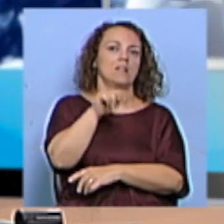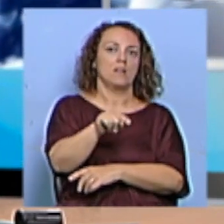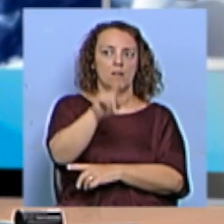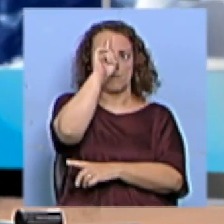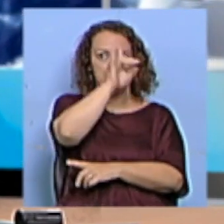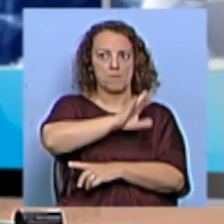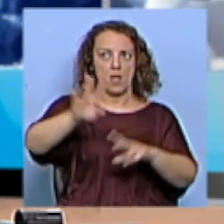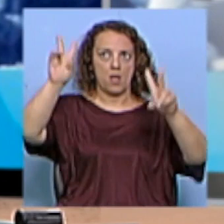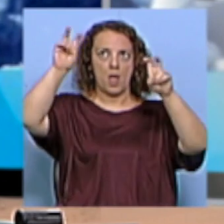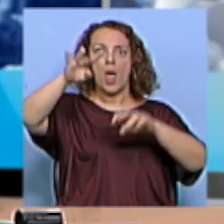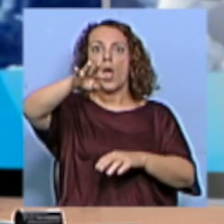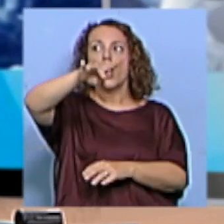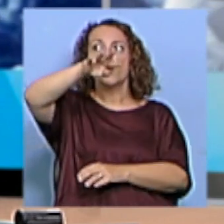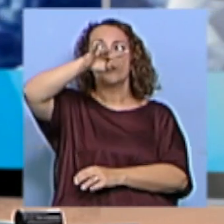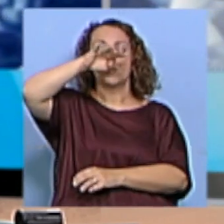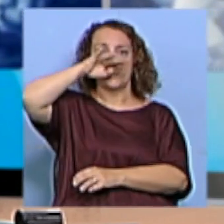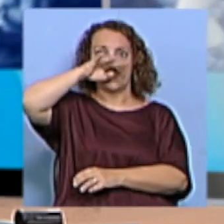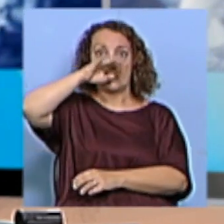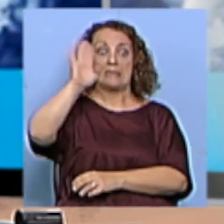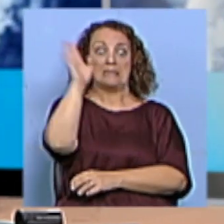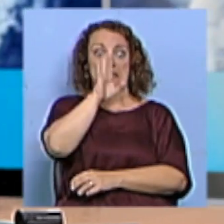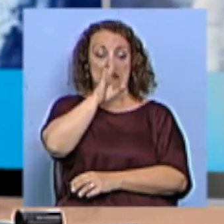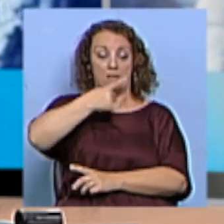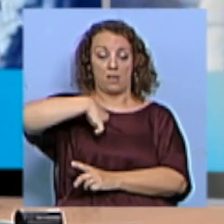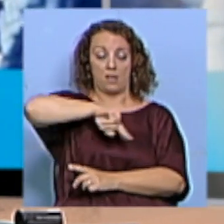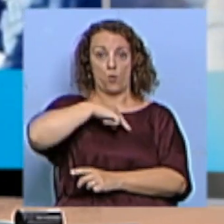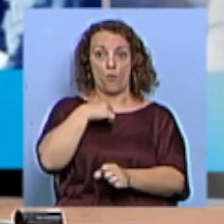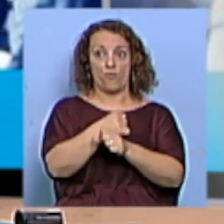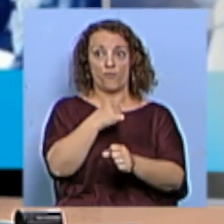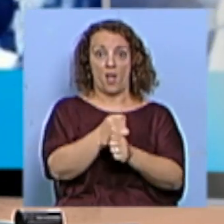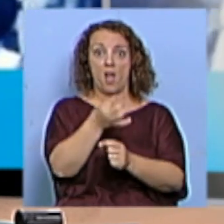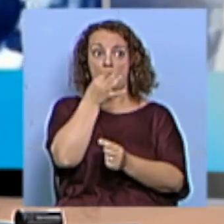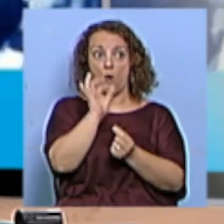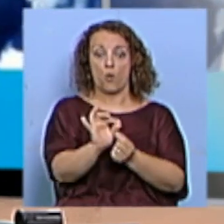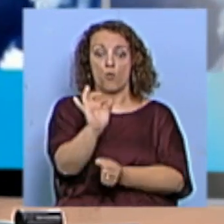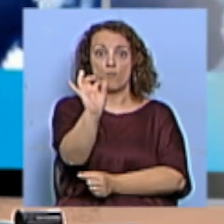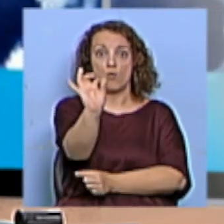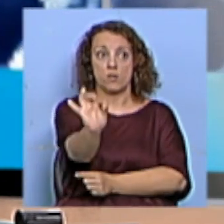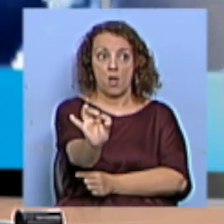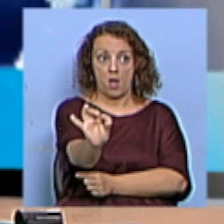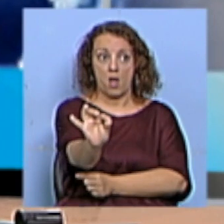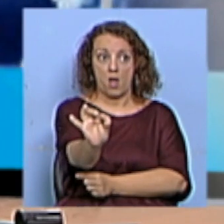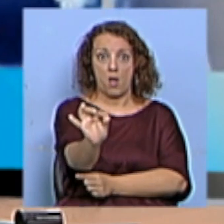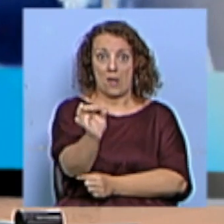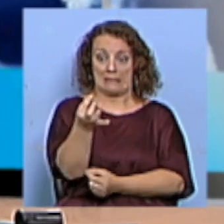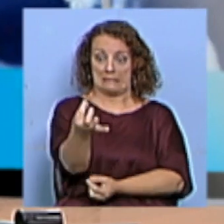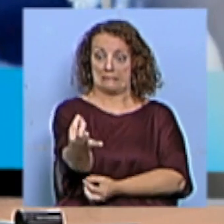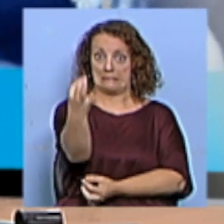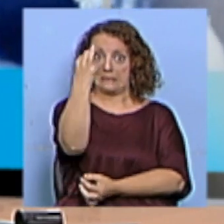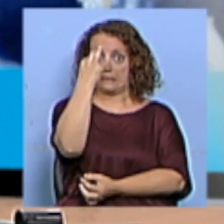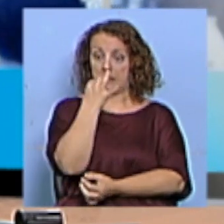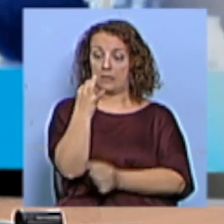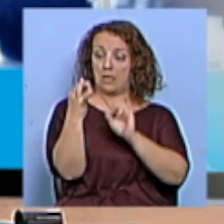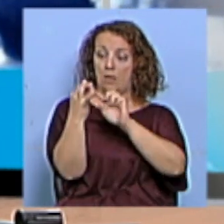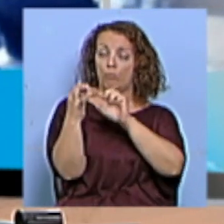aérea, se eu estiver a dar a comunhão, eu tenho sempre um risco de ser contaminado neste momento. Mesmo